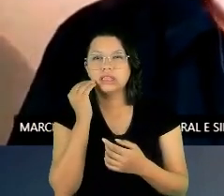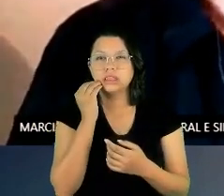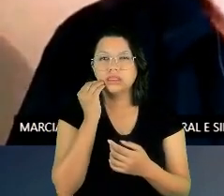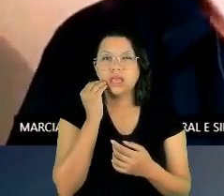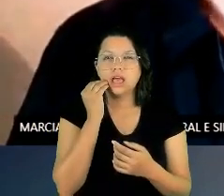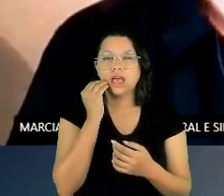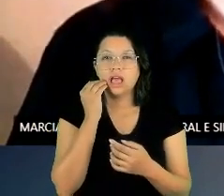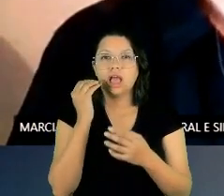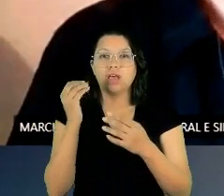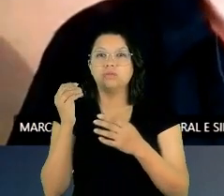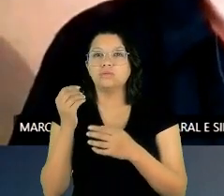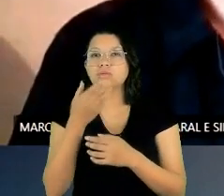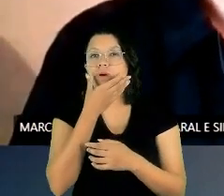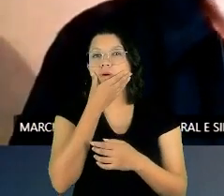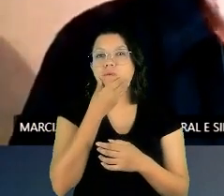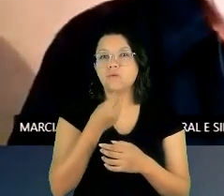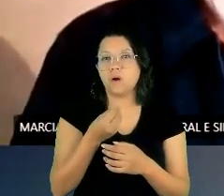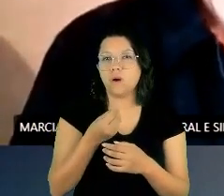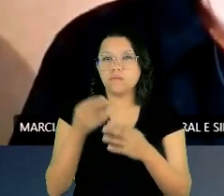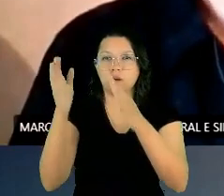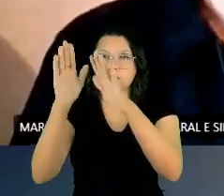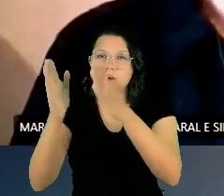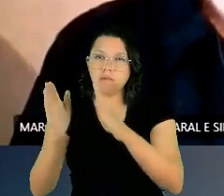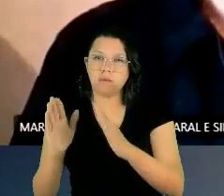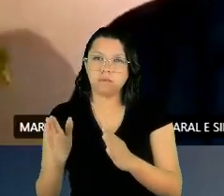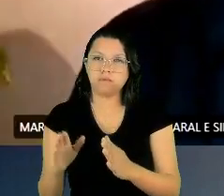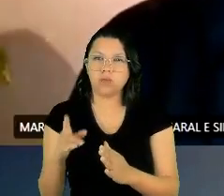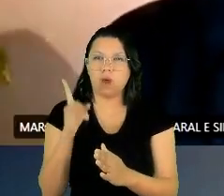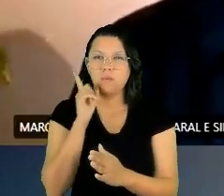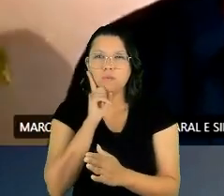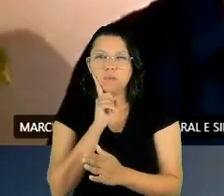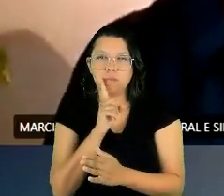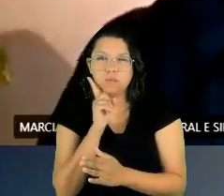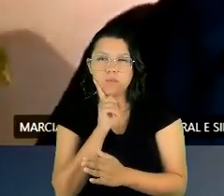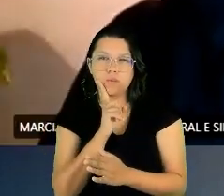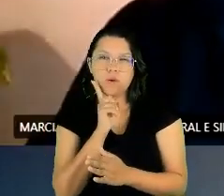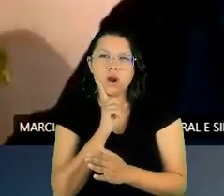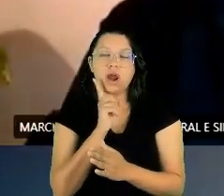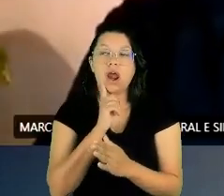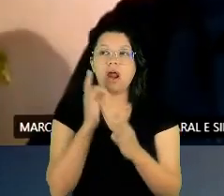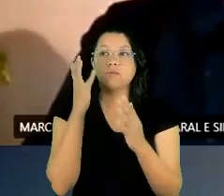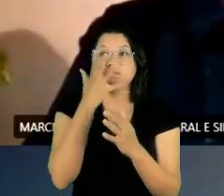moreno alto, bonito, sensual, de olhos verdes? Como ficaria?